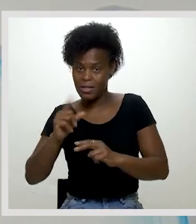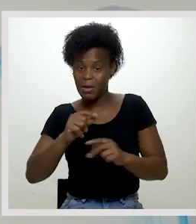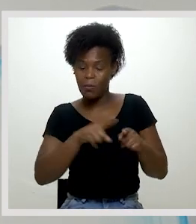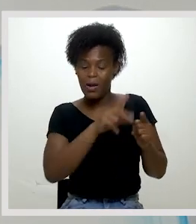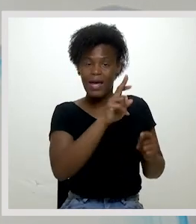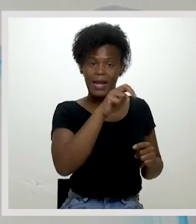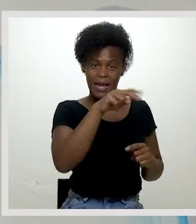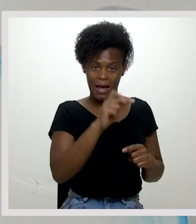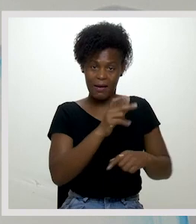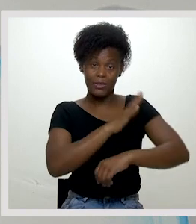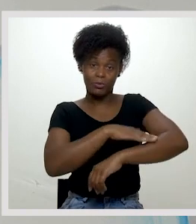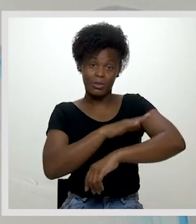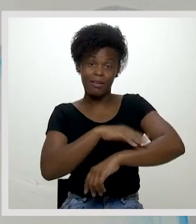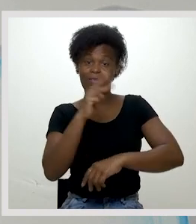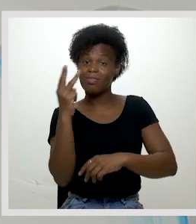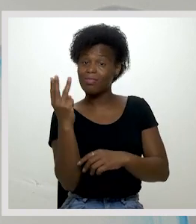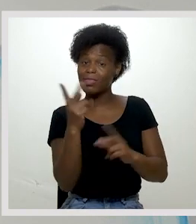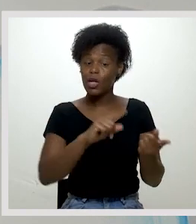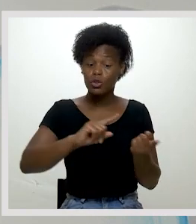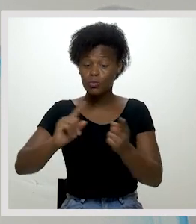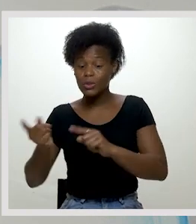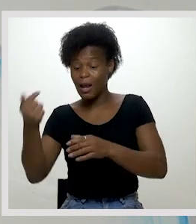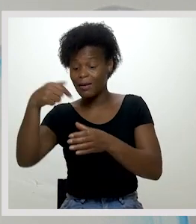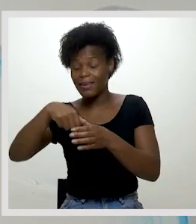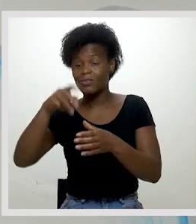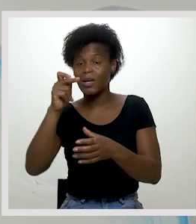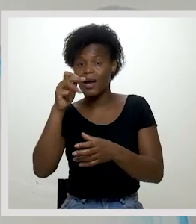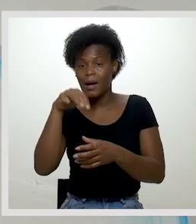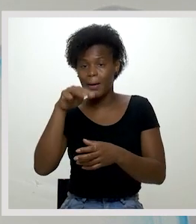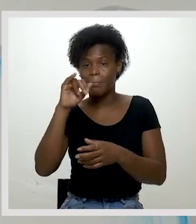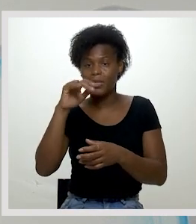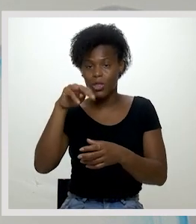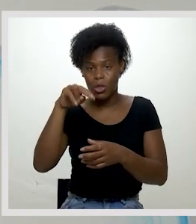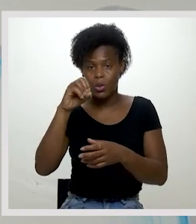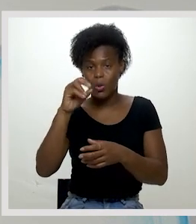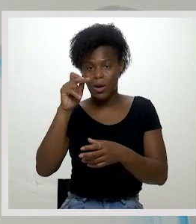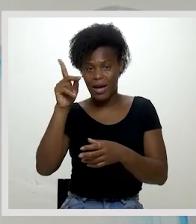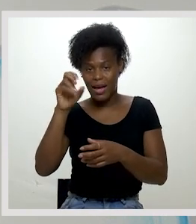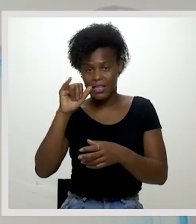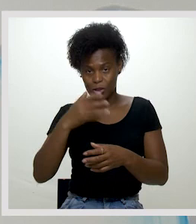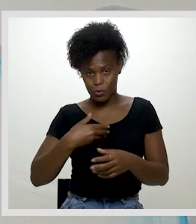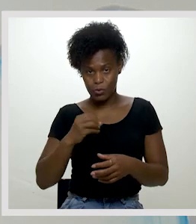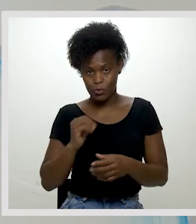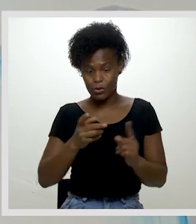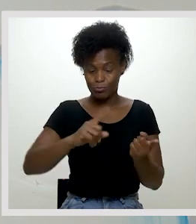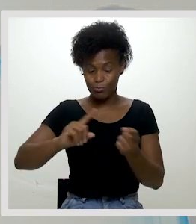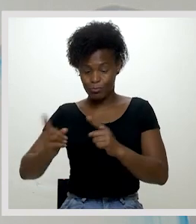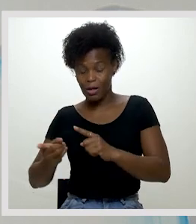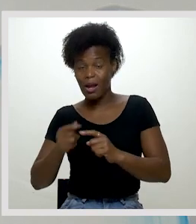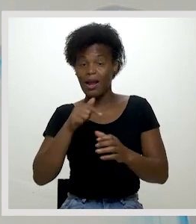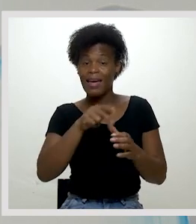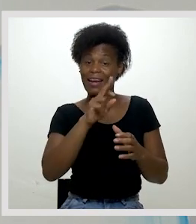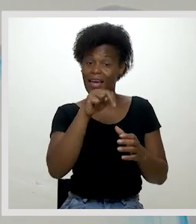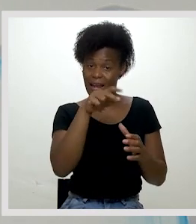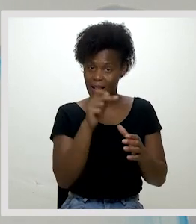transferência é o RNA responsável por transportar os aminoácidos. São esses RNAs que transportam os aminoácidos. No